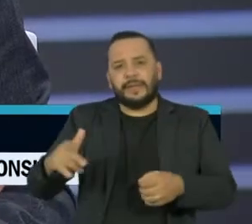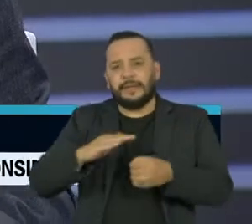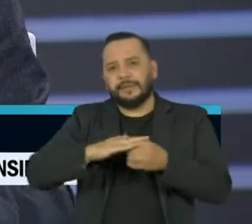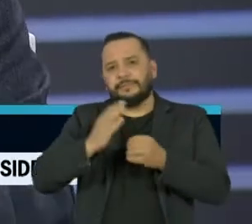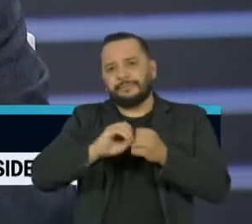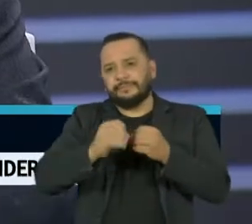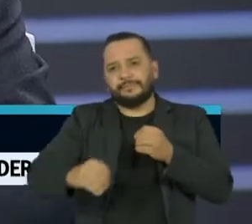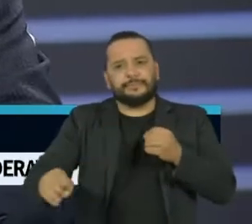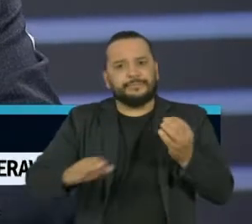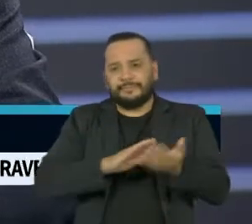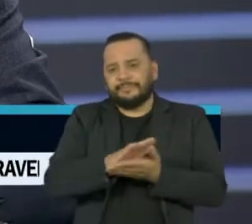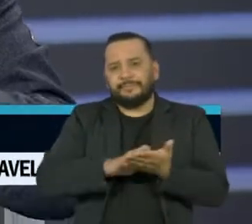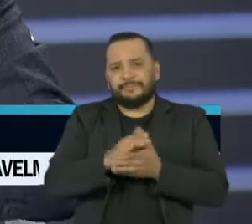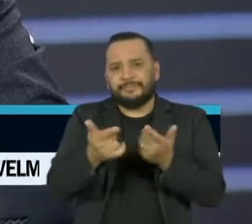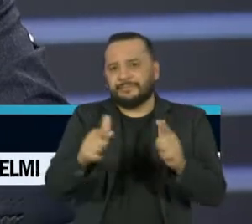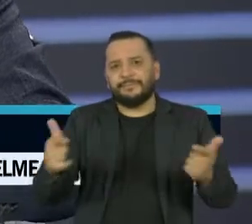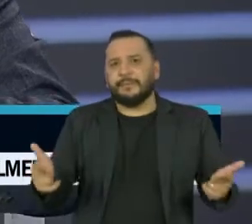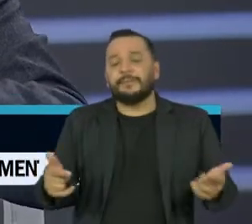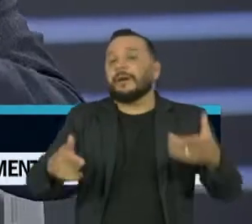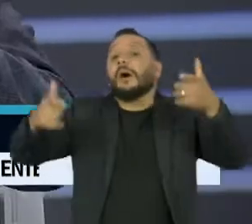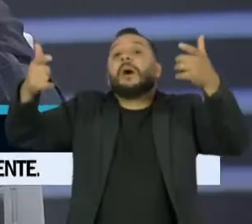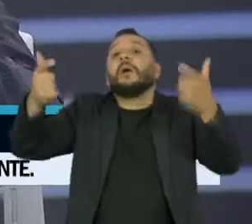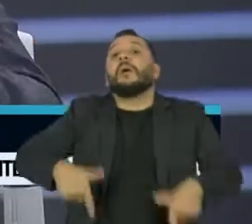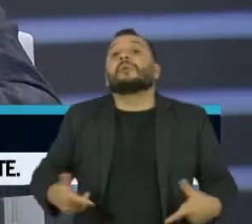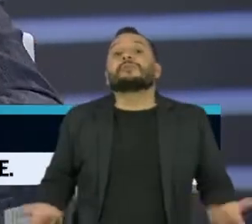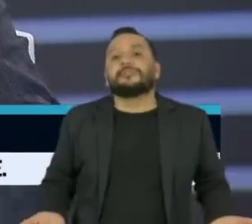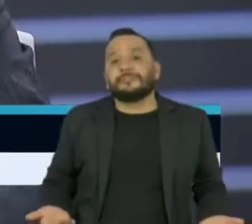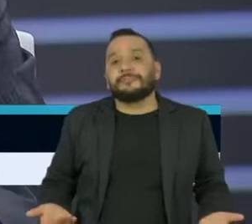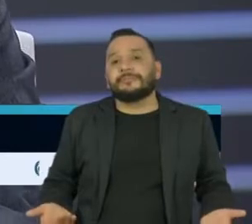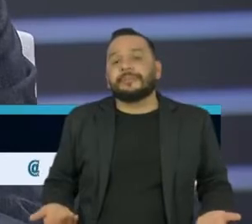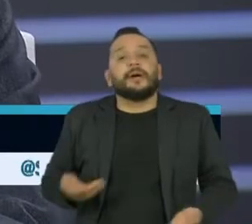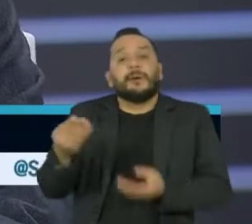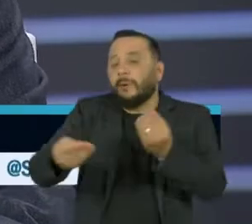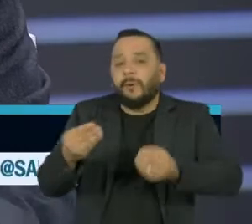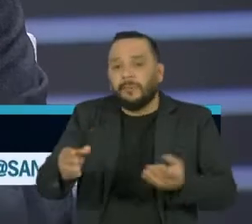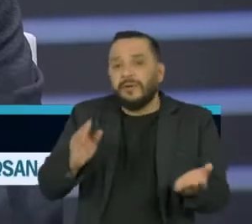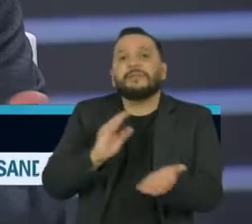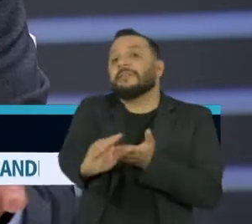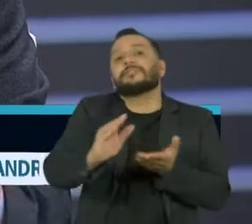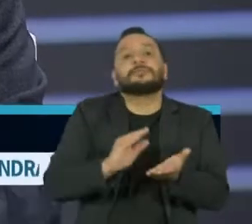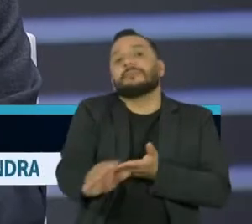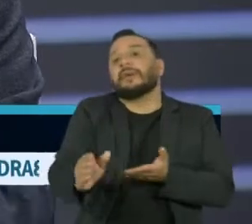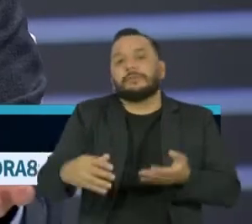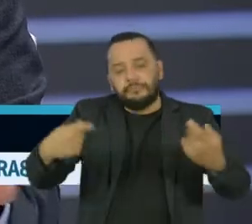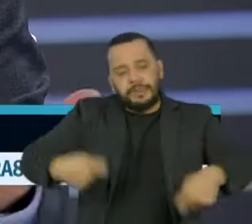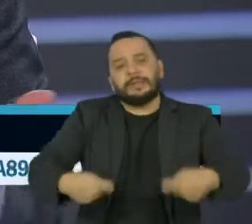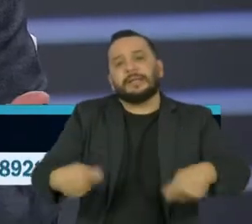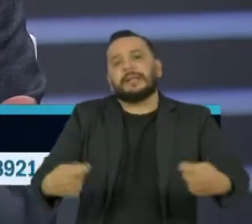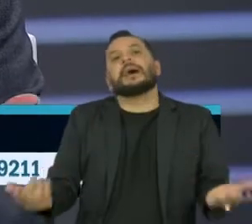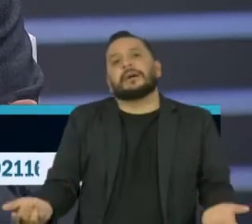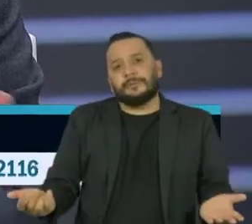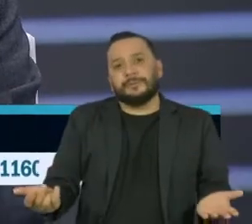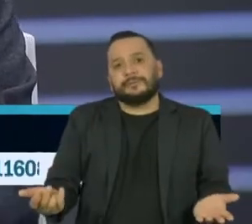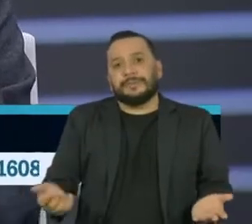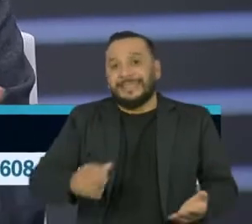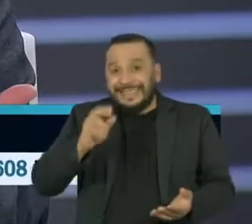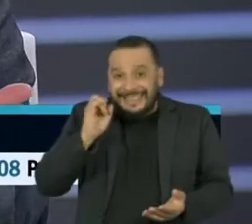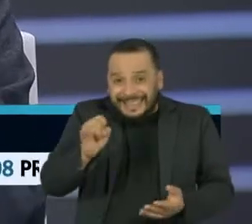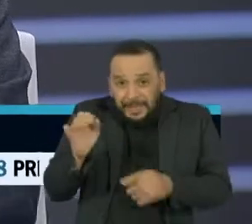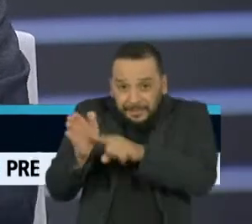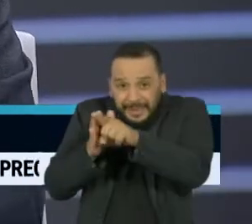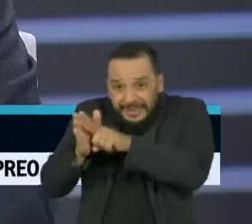por exemplo agora cedo só saber onde quais são os investimentos necessários e assim urgentes sem as